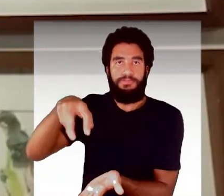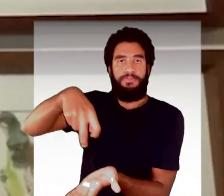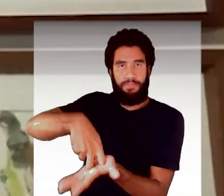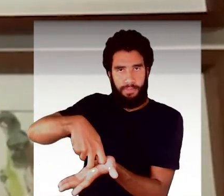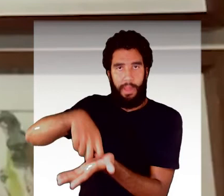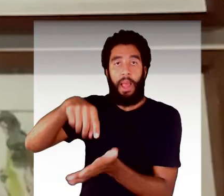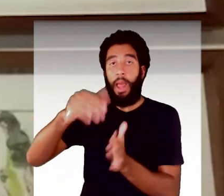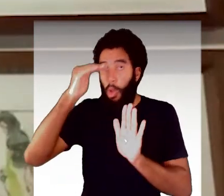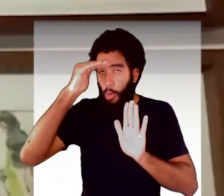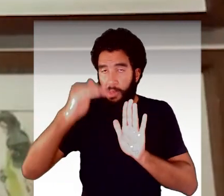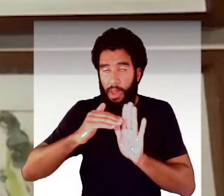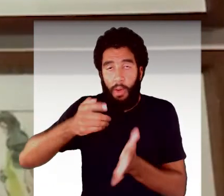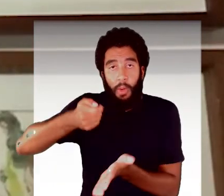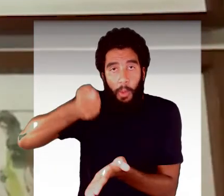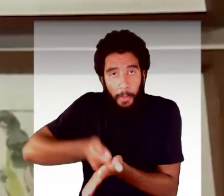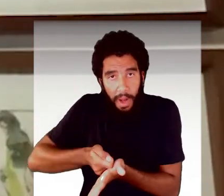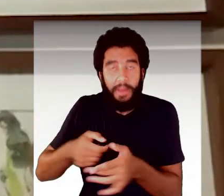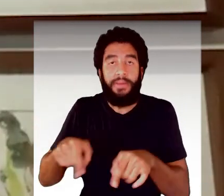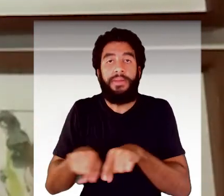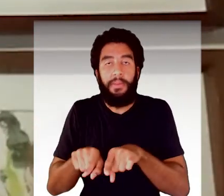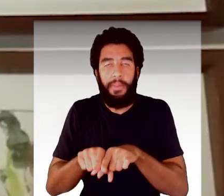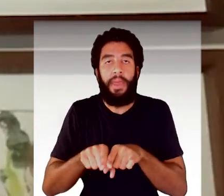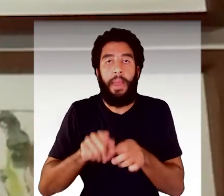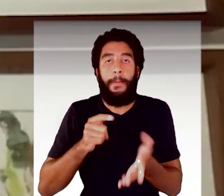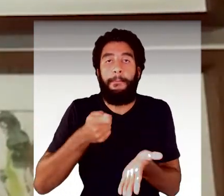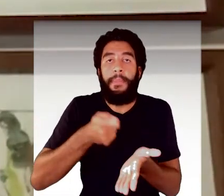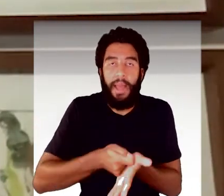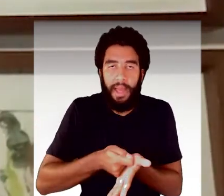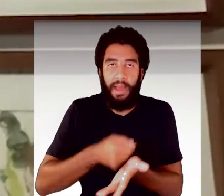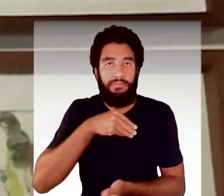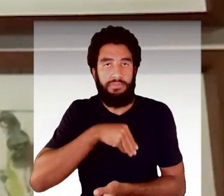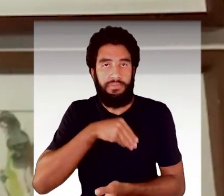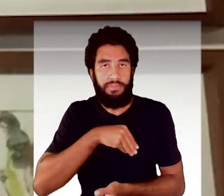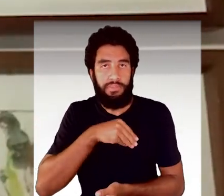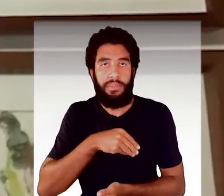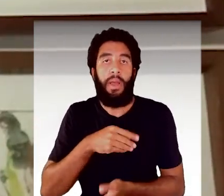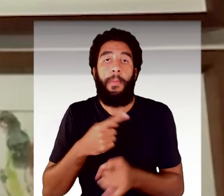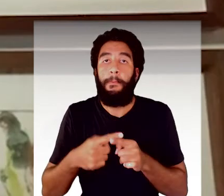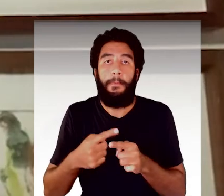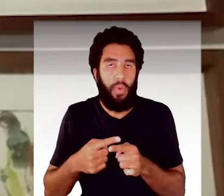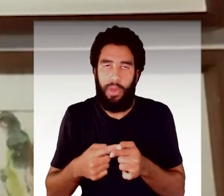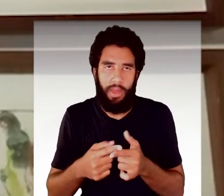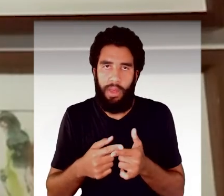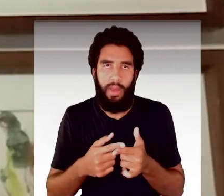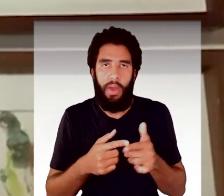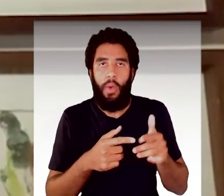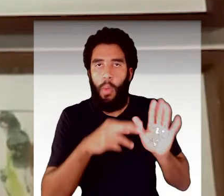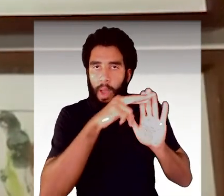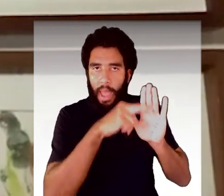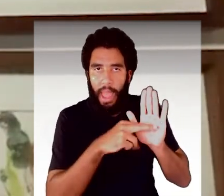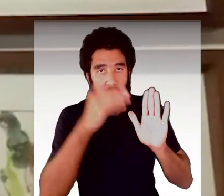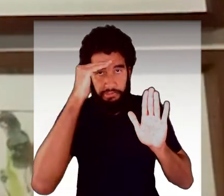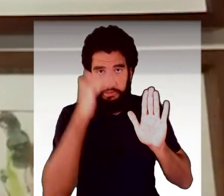cumprir a cota a ela aplicável e também a pagar um dano moral coletivo, não apenas porque ela está descumprindo uma